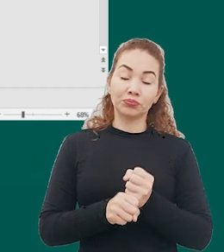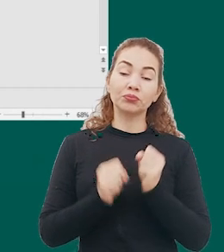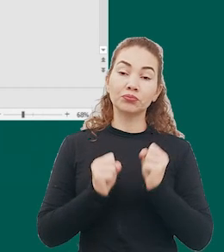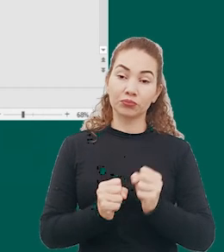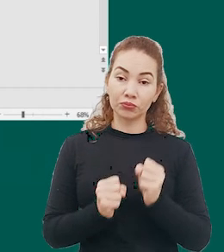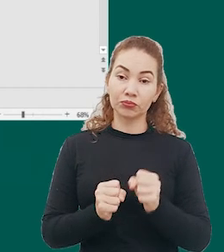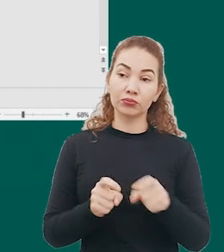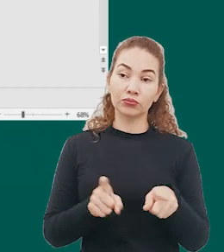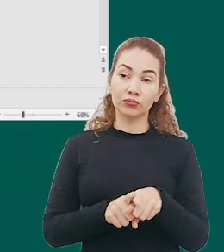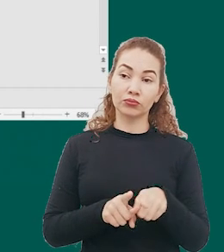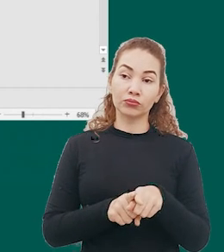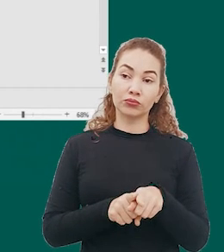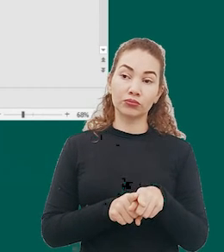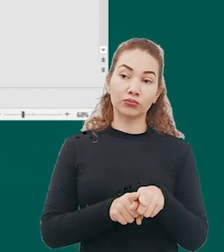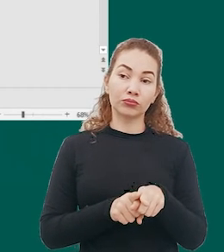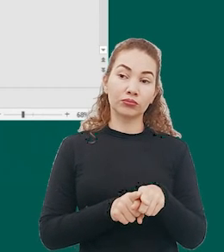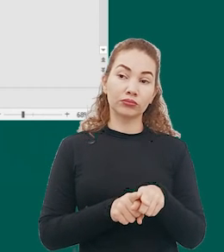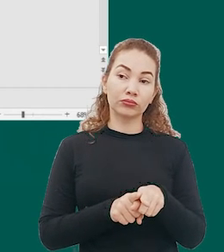podemos